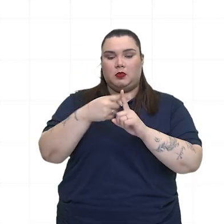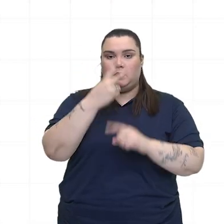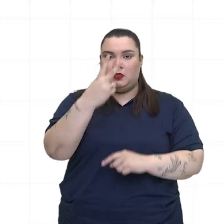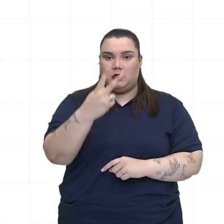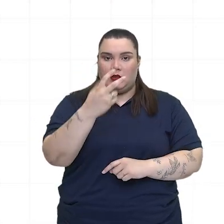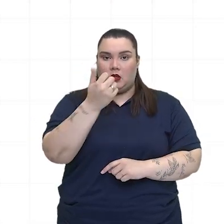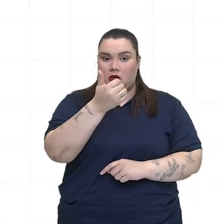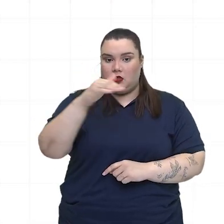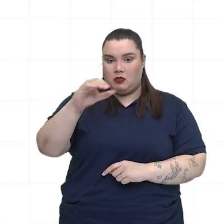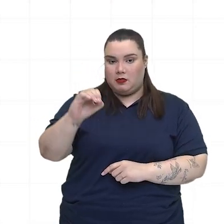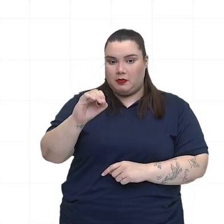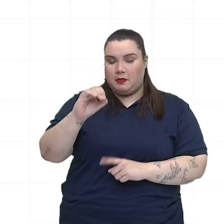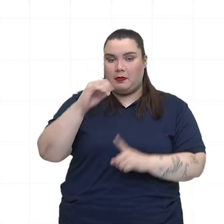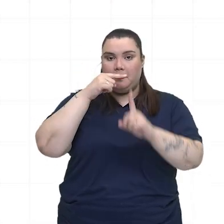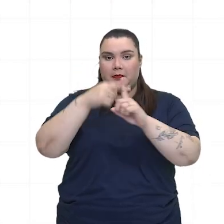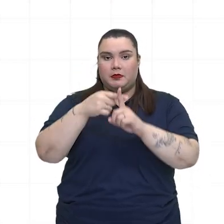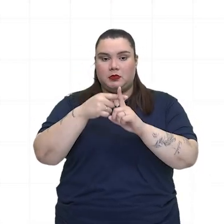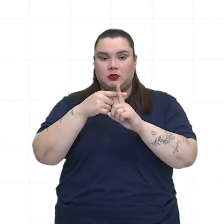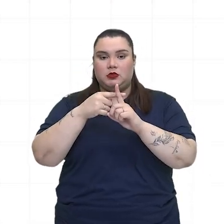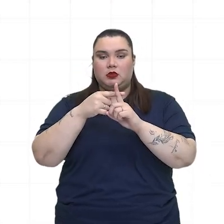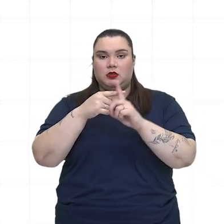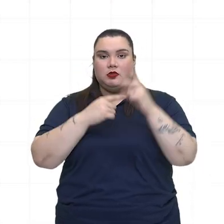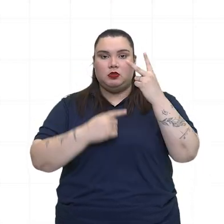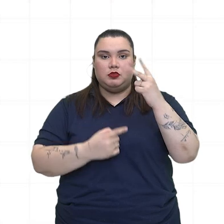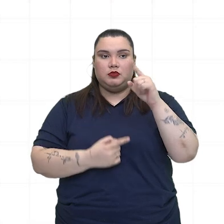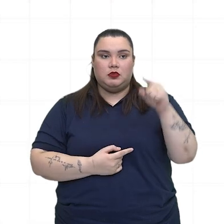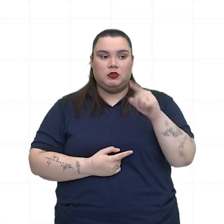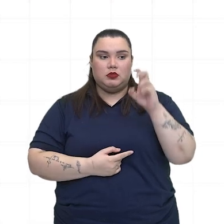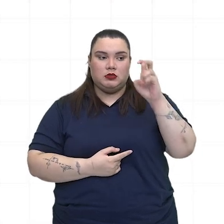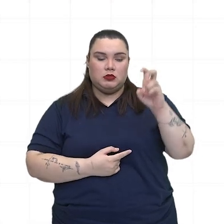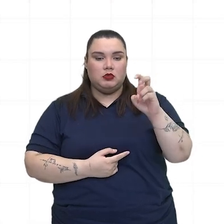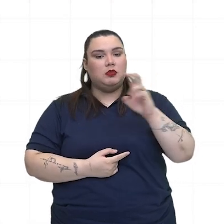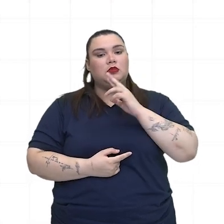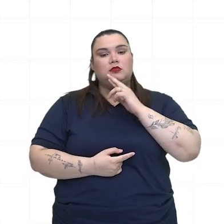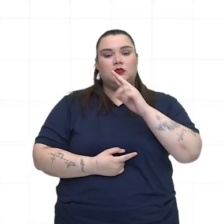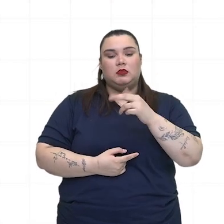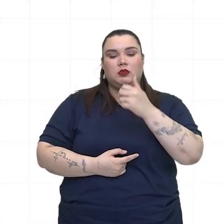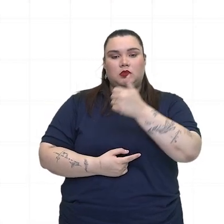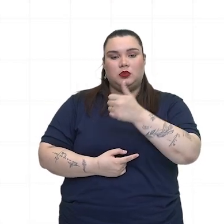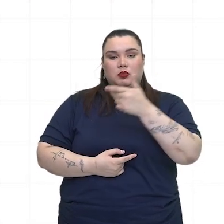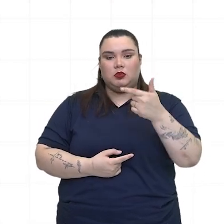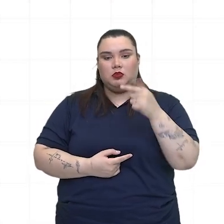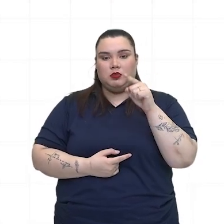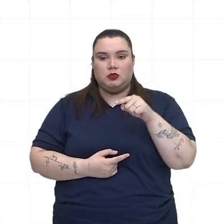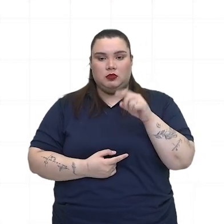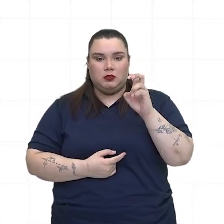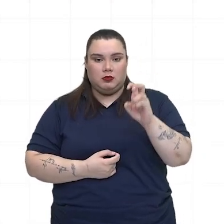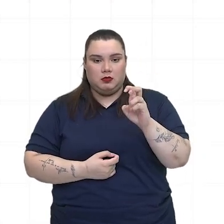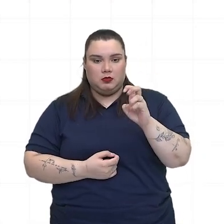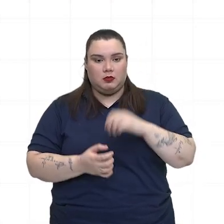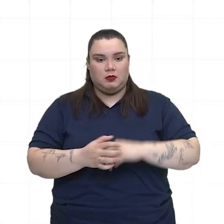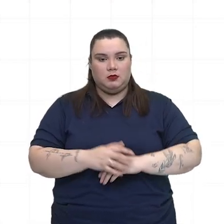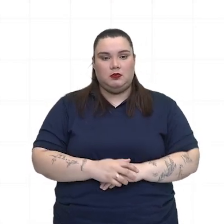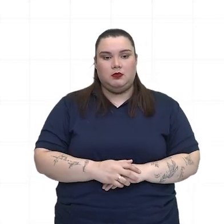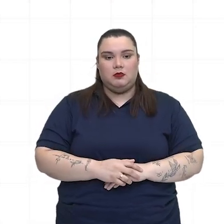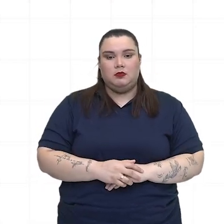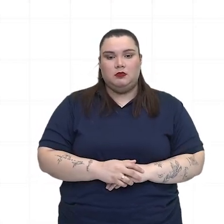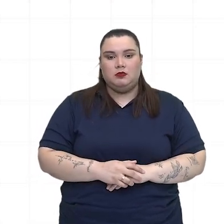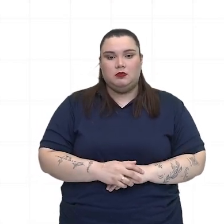mais 2, 10. 10 mais 2,5, 12,5. Está aqui.